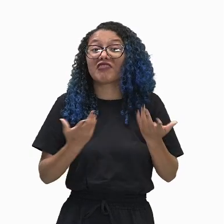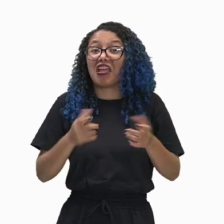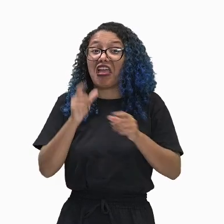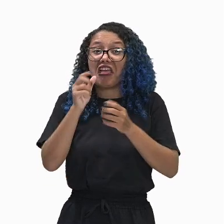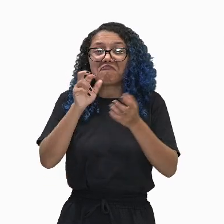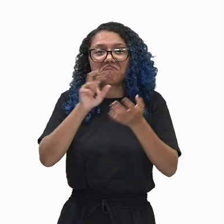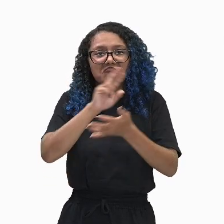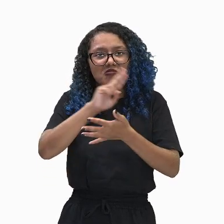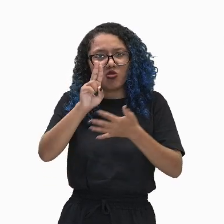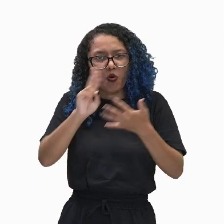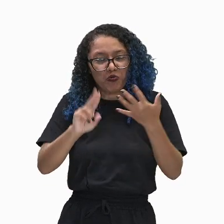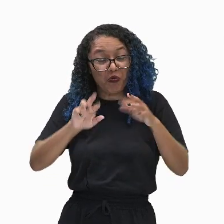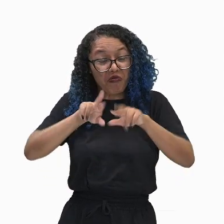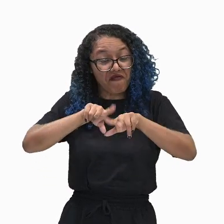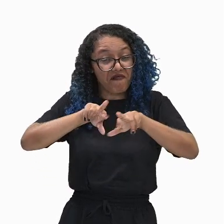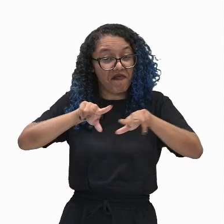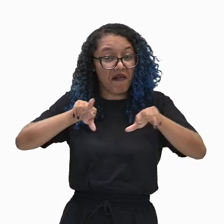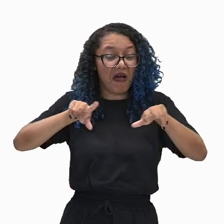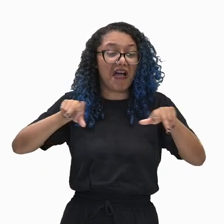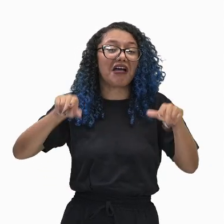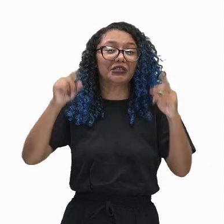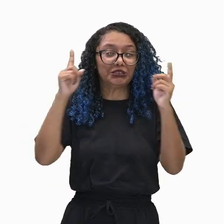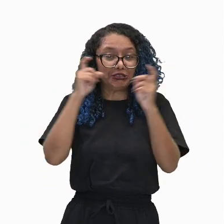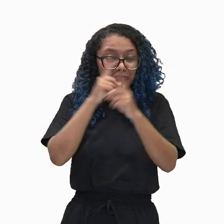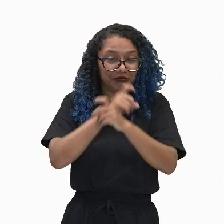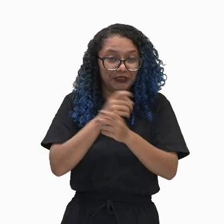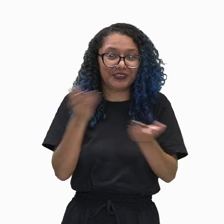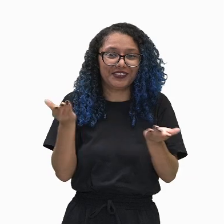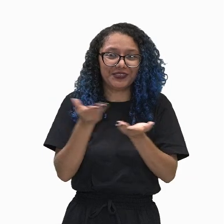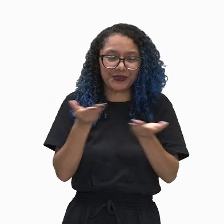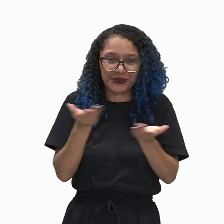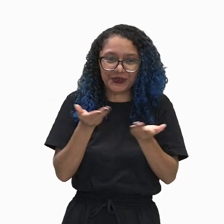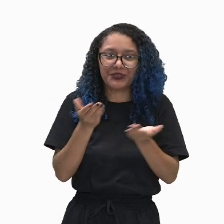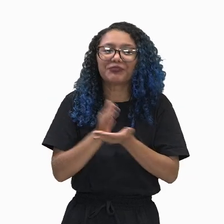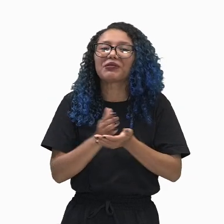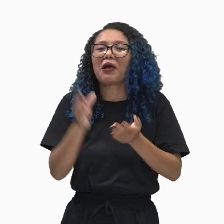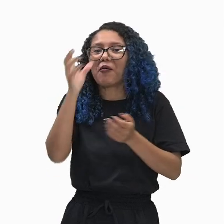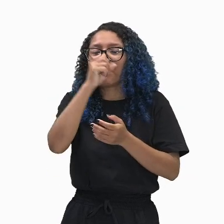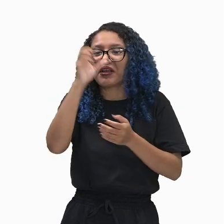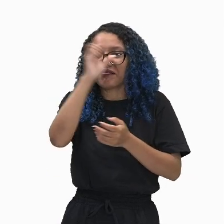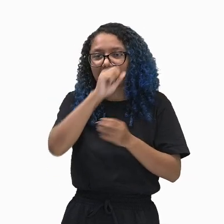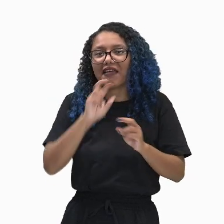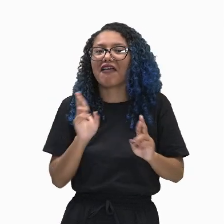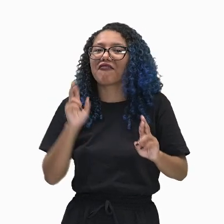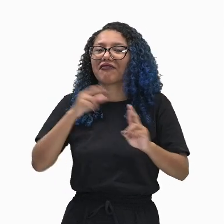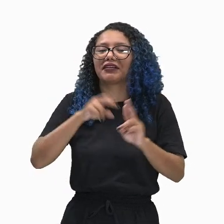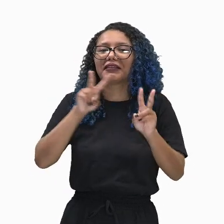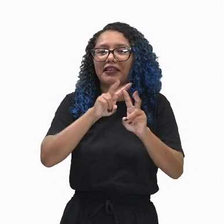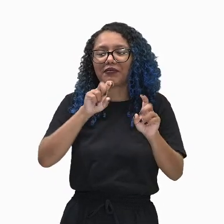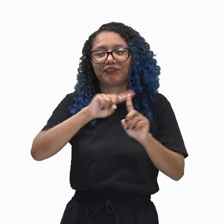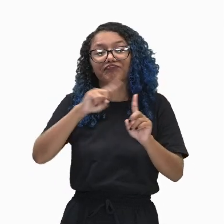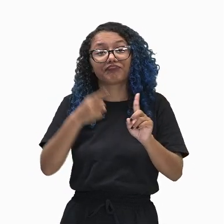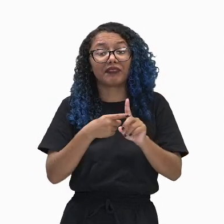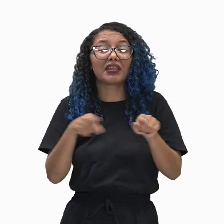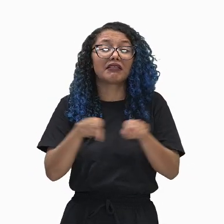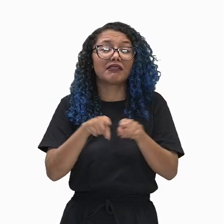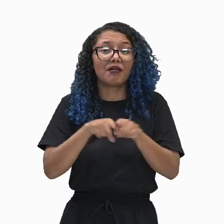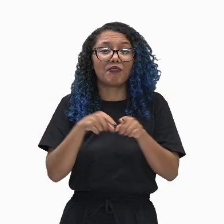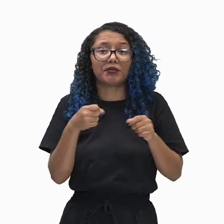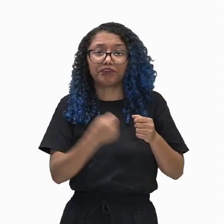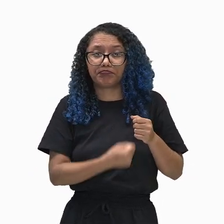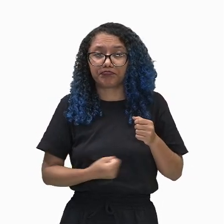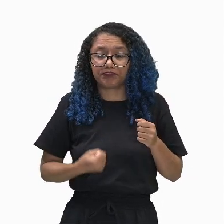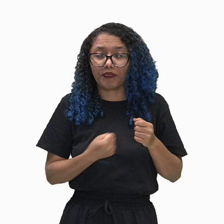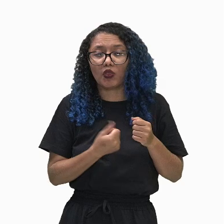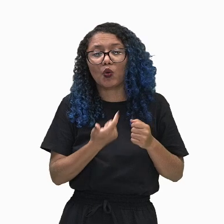muito amplo para aprender sobre a gravidez. Também é feito um ultrassom transvaginal para visualizar o